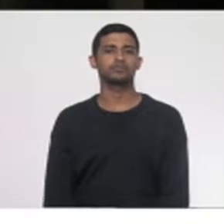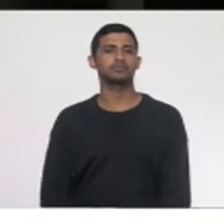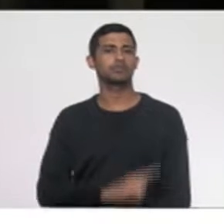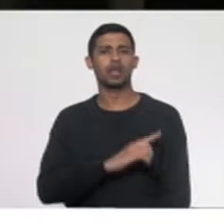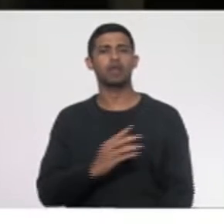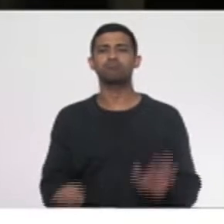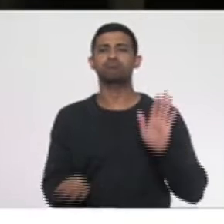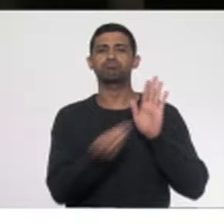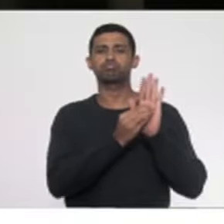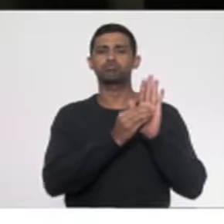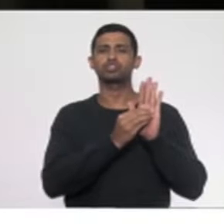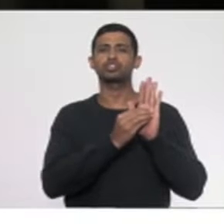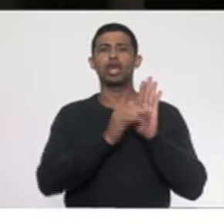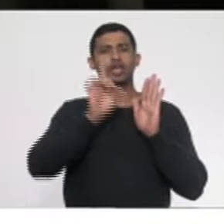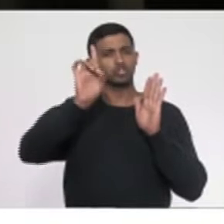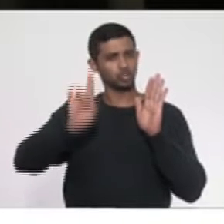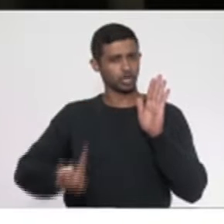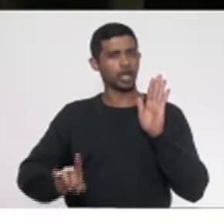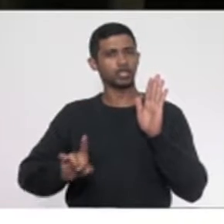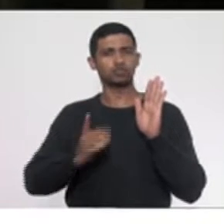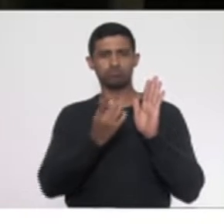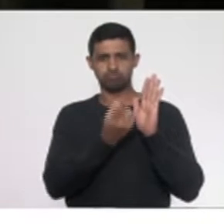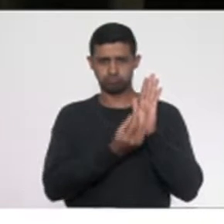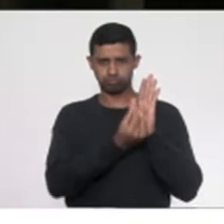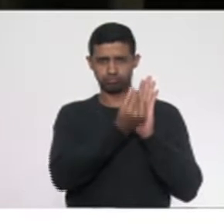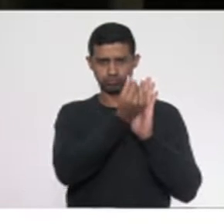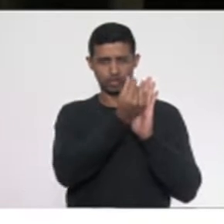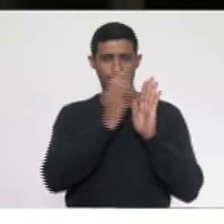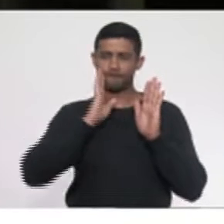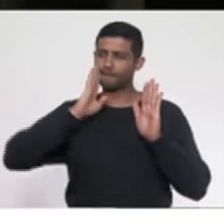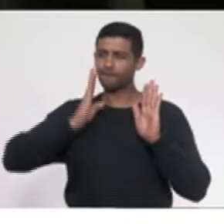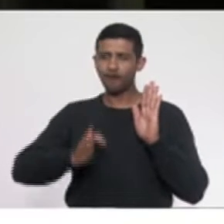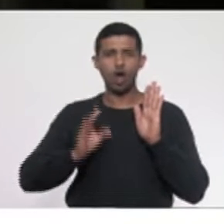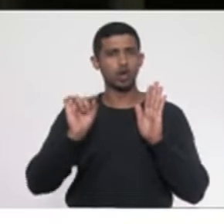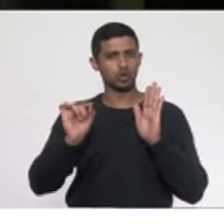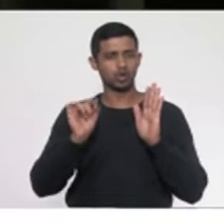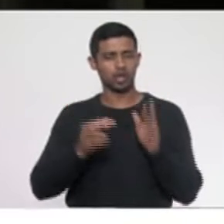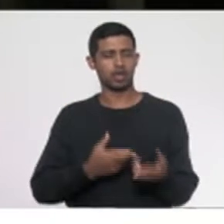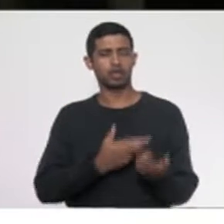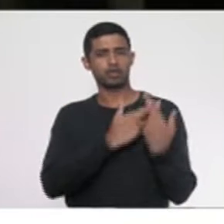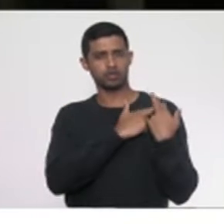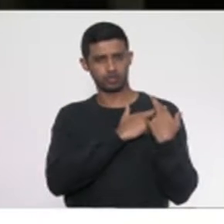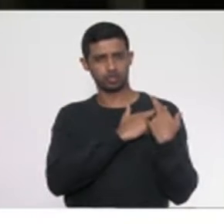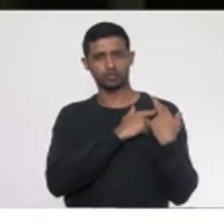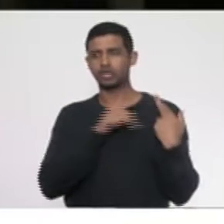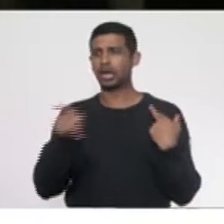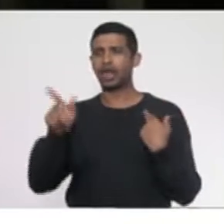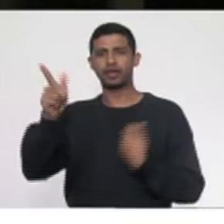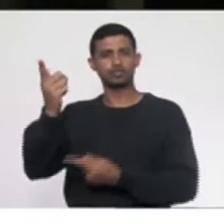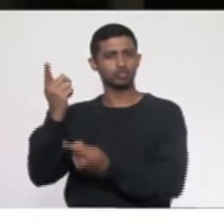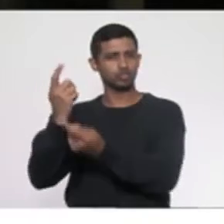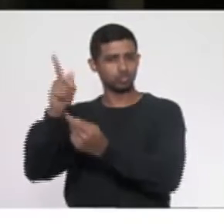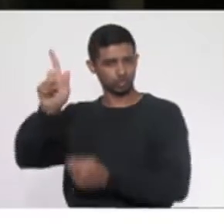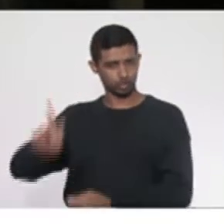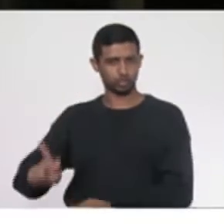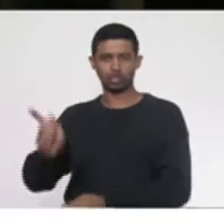estabelecia normas de direito financeiro voltados para a responsabilidade na gestão